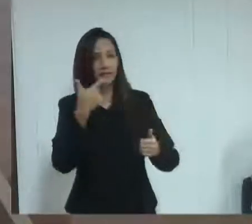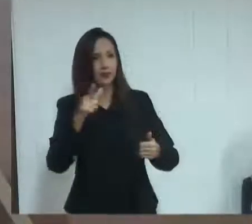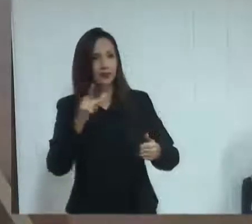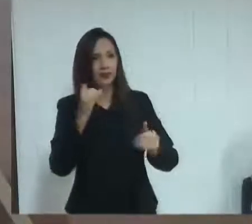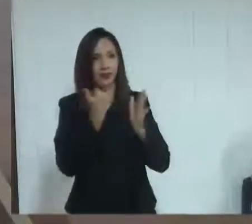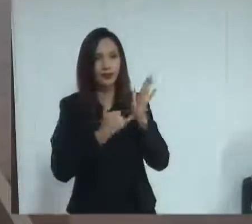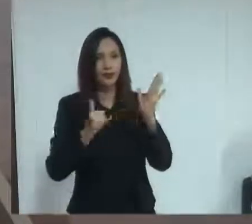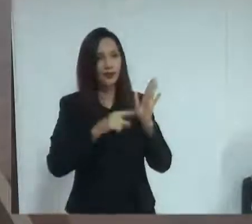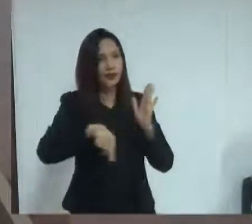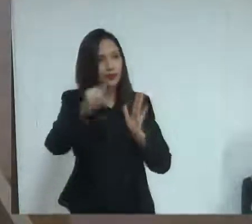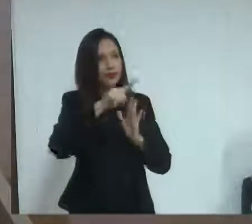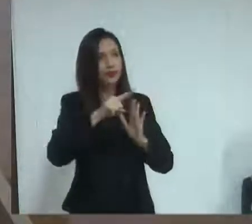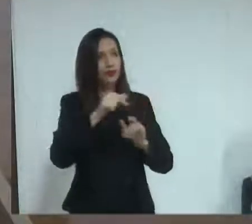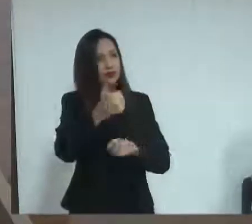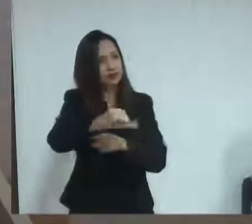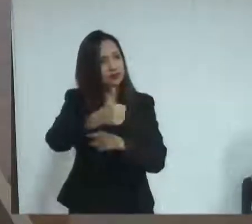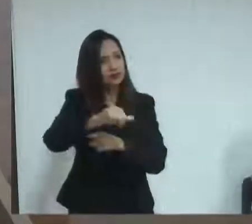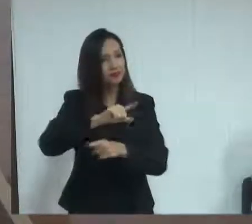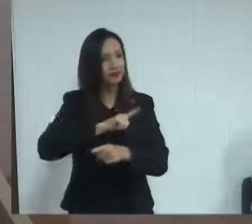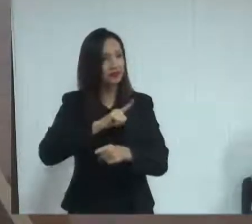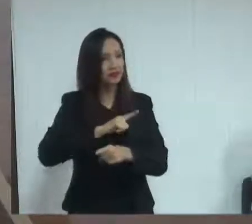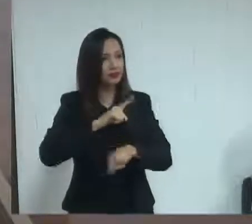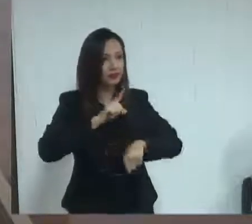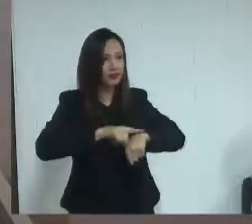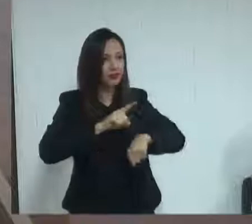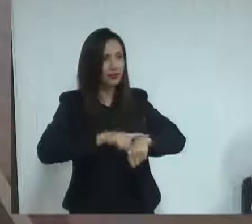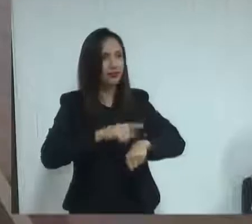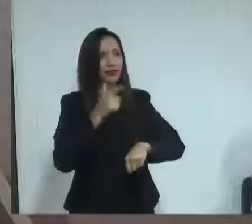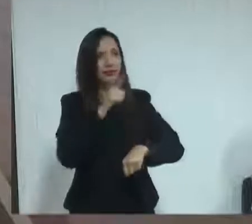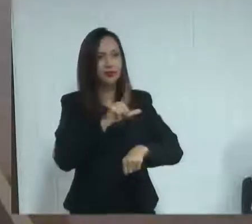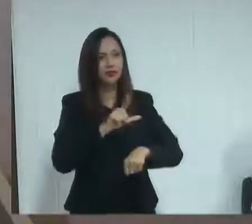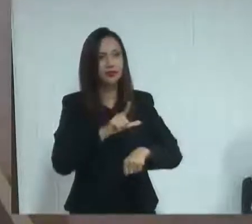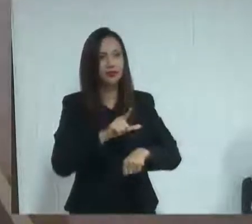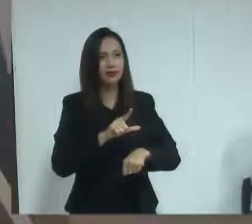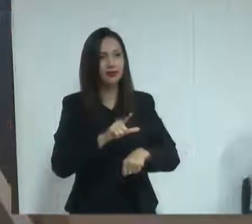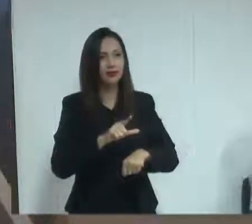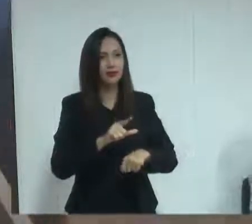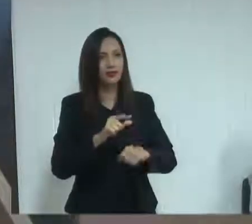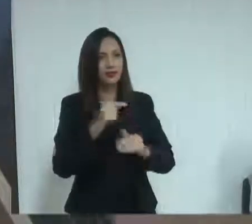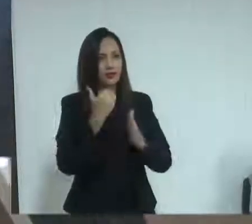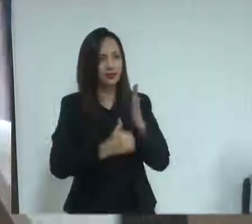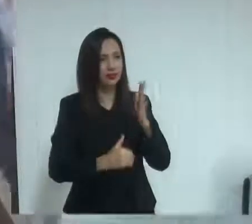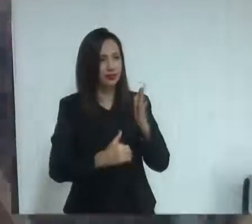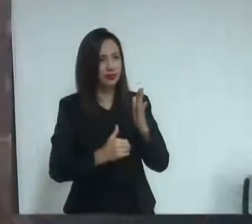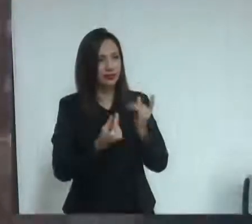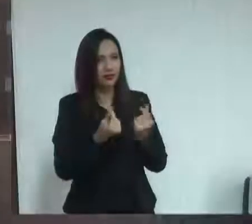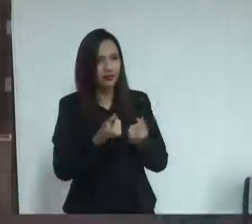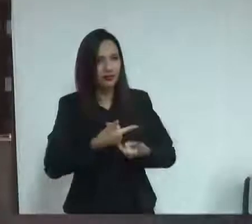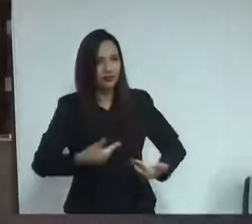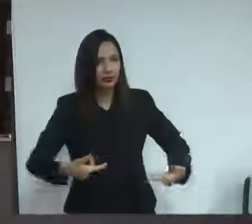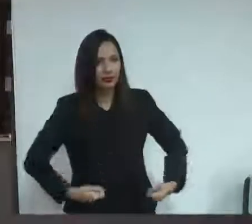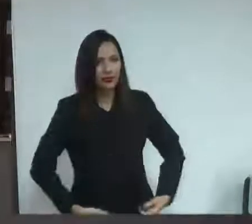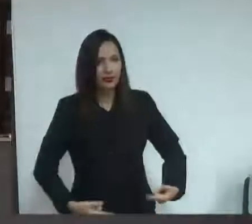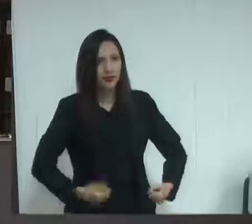imposto, todos têm que ser avaliados, e se tiver algum que tem para diminuir, e com relação às despesas, depois eu complemento. Mais algum vereador?